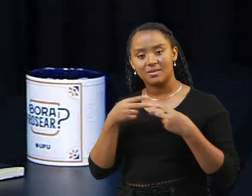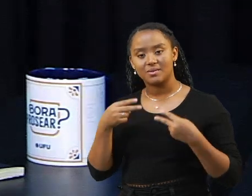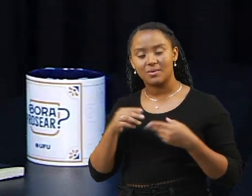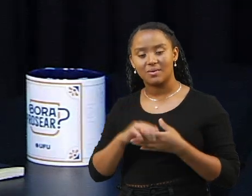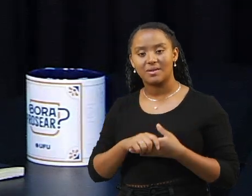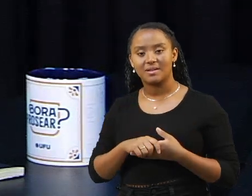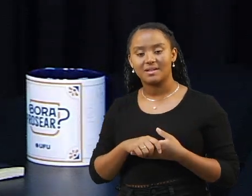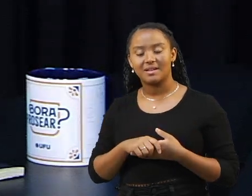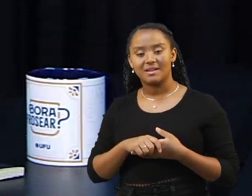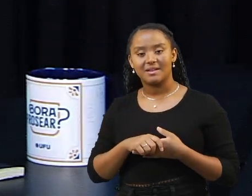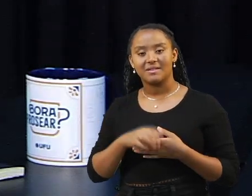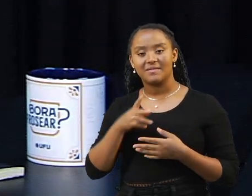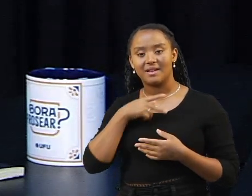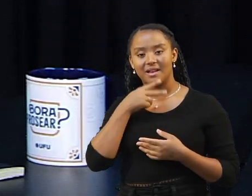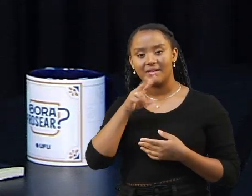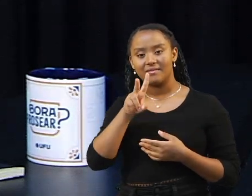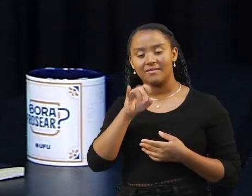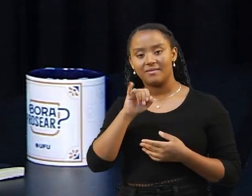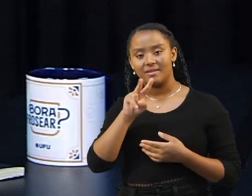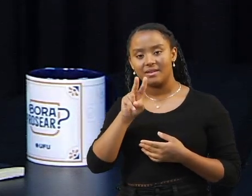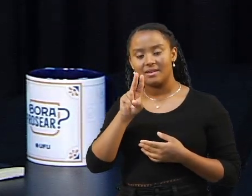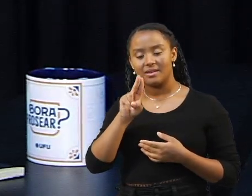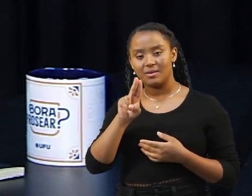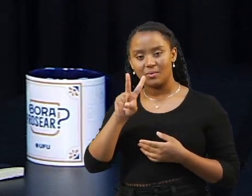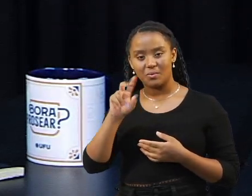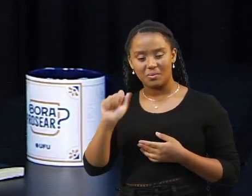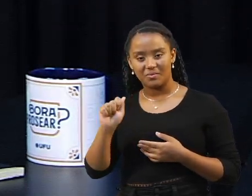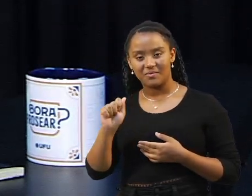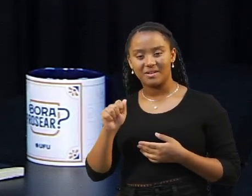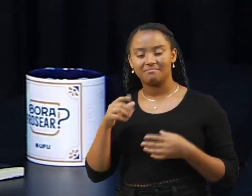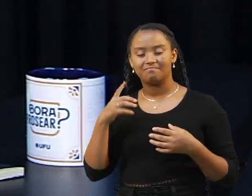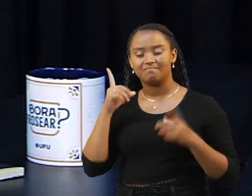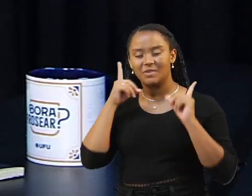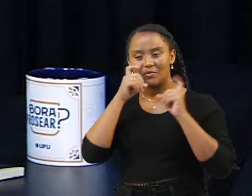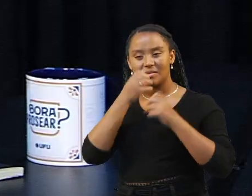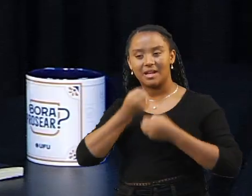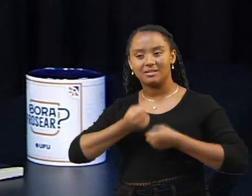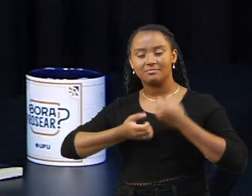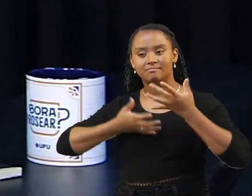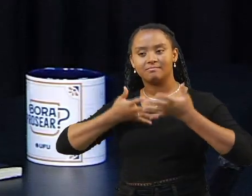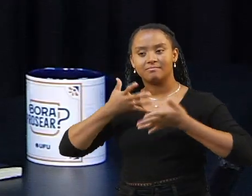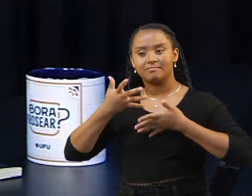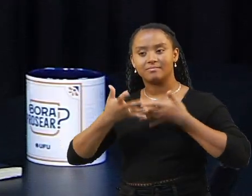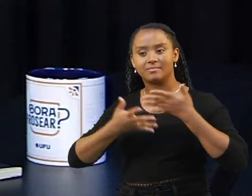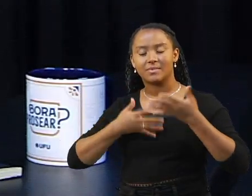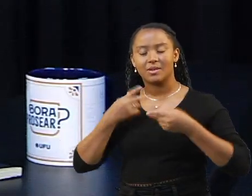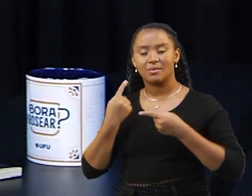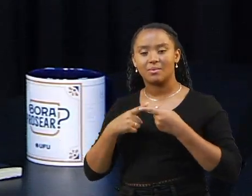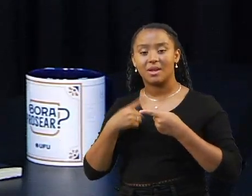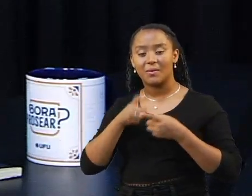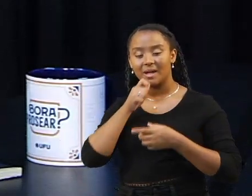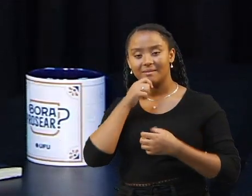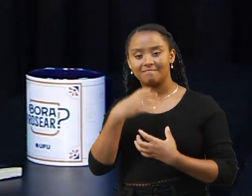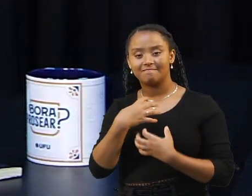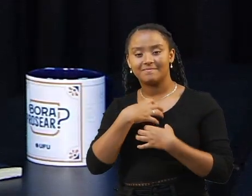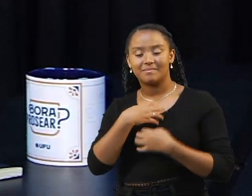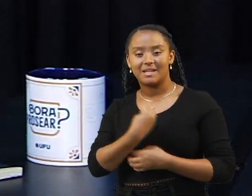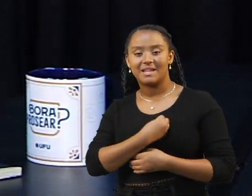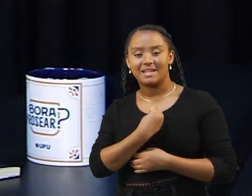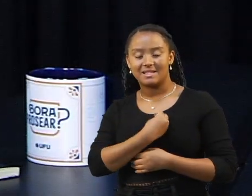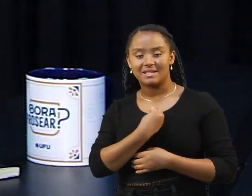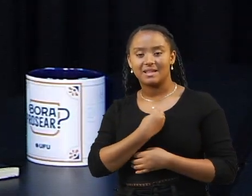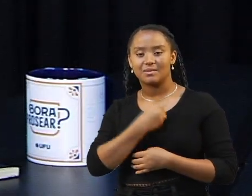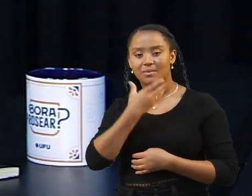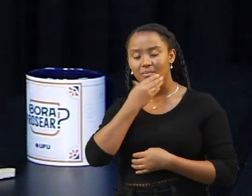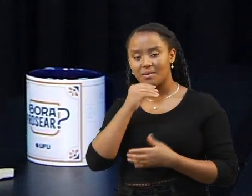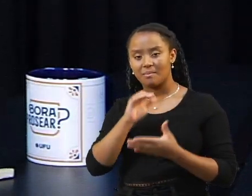até dificuldade de falar que seu estado civil, viúva, parece que eu não sou viúva, sabe? Então, eu tenho muita presença do